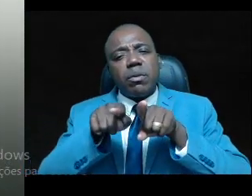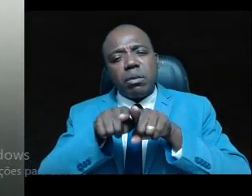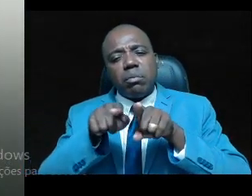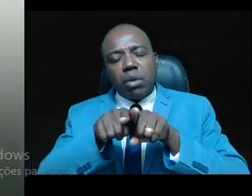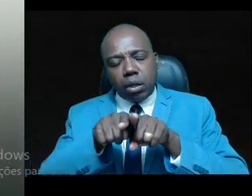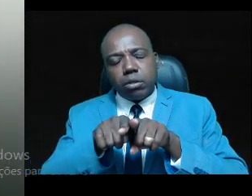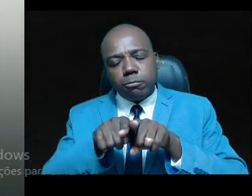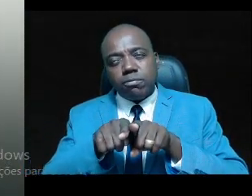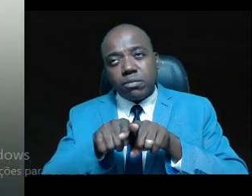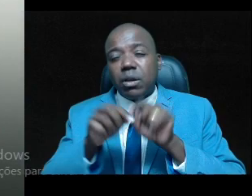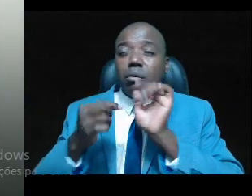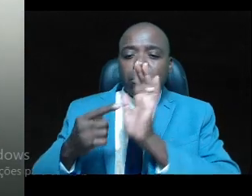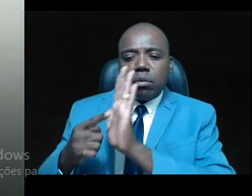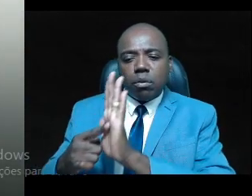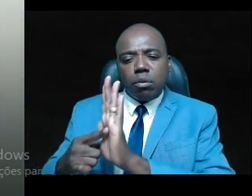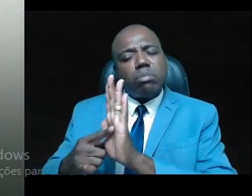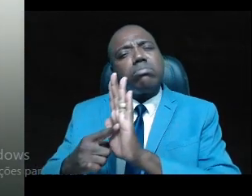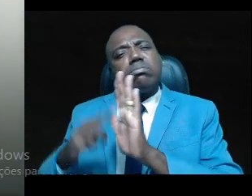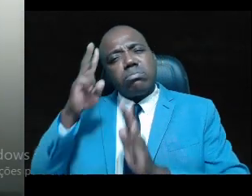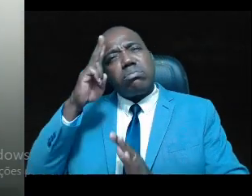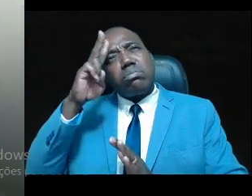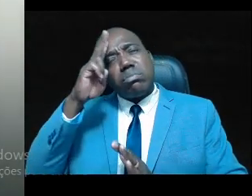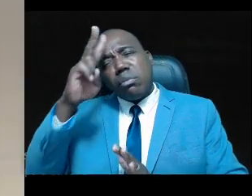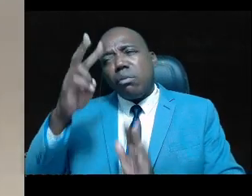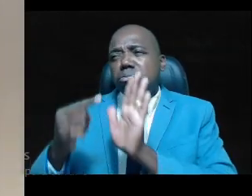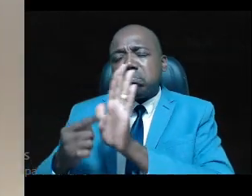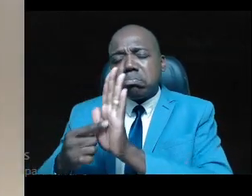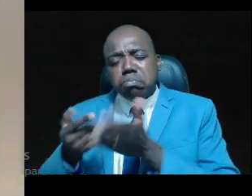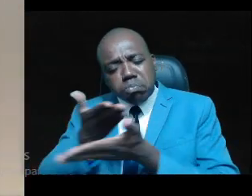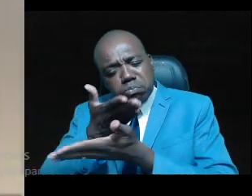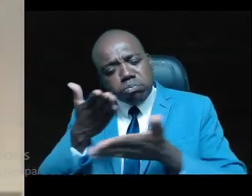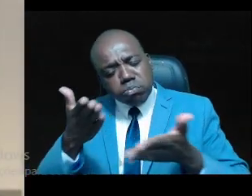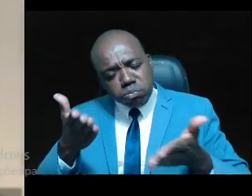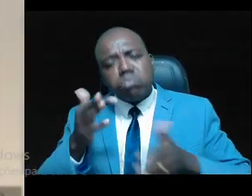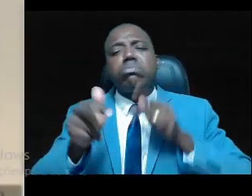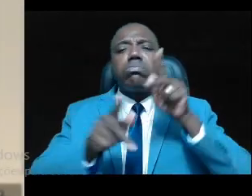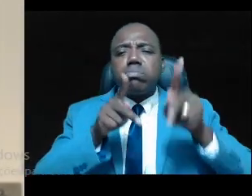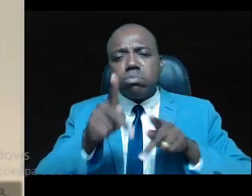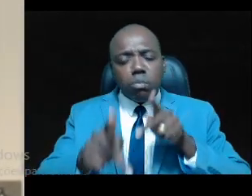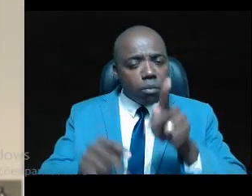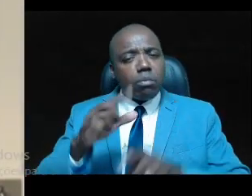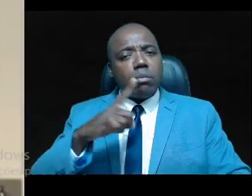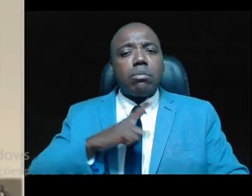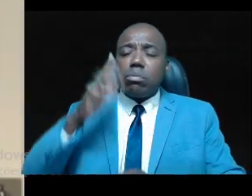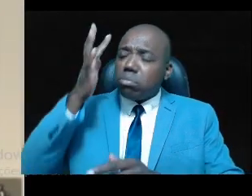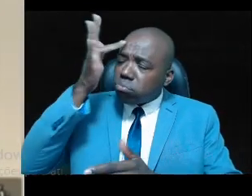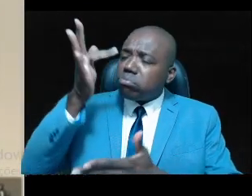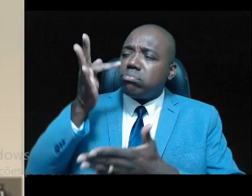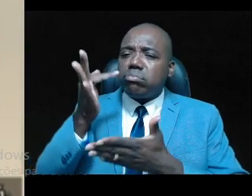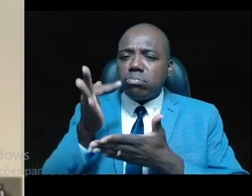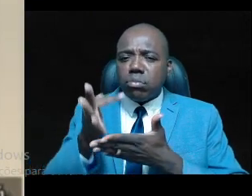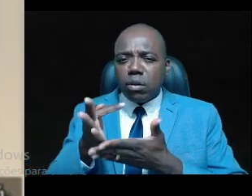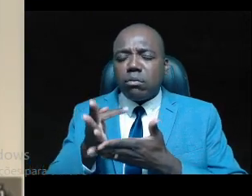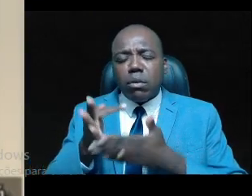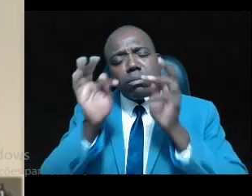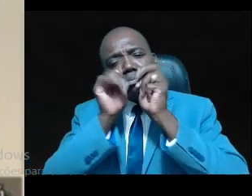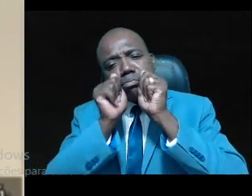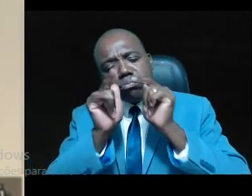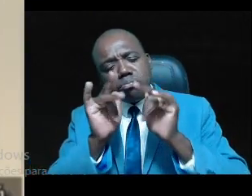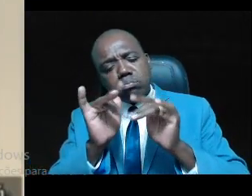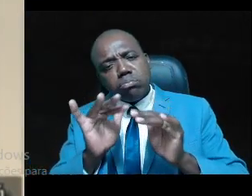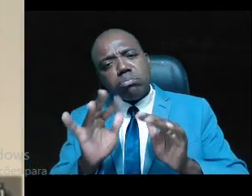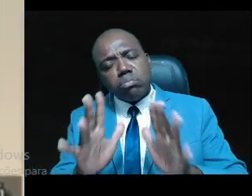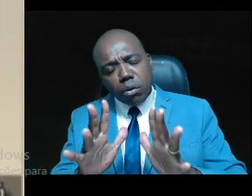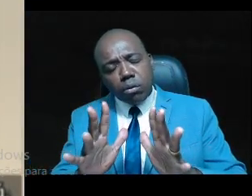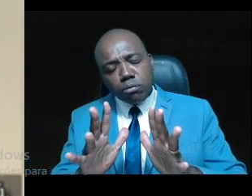figura, ele o recobrou. Pela fé, Isaac abençoou Jacó